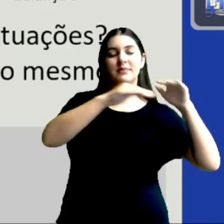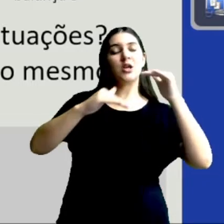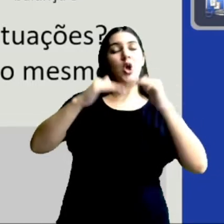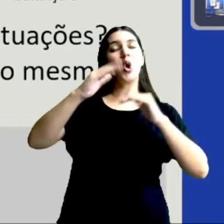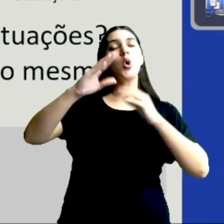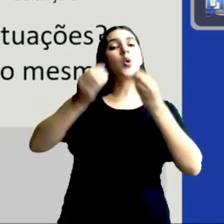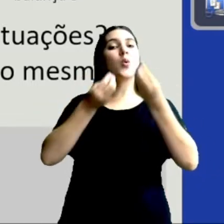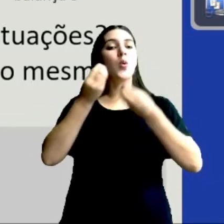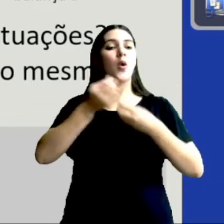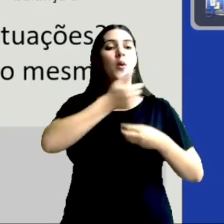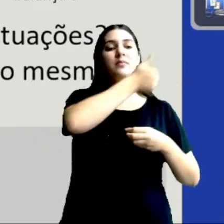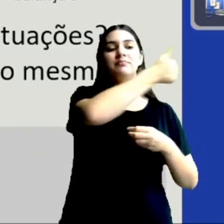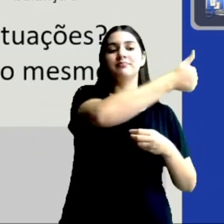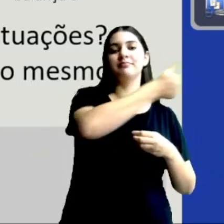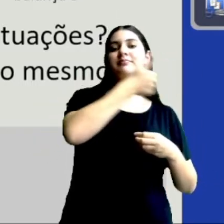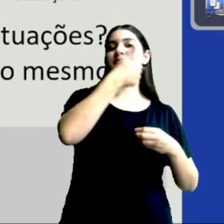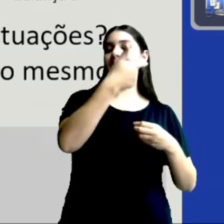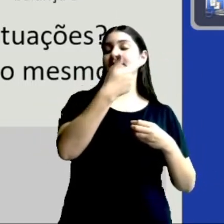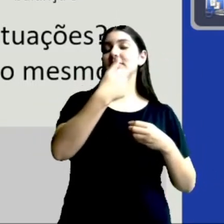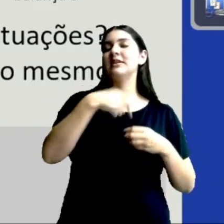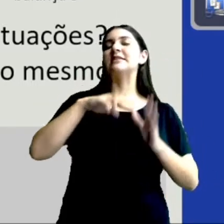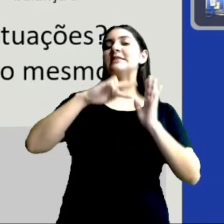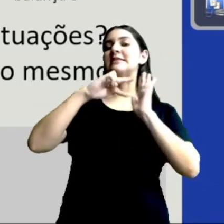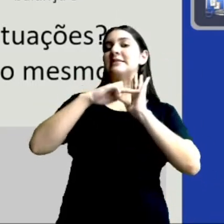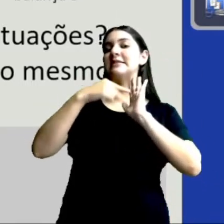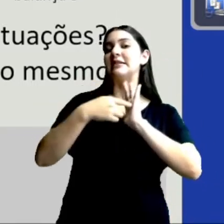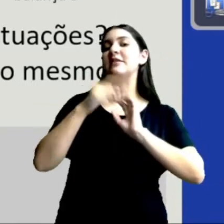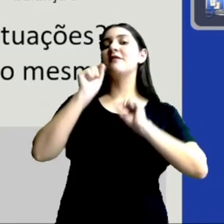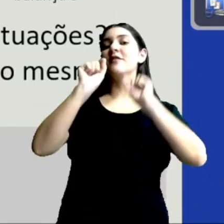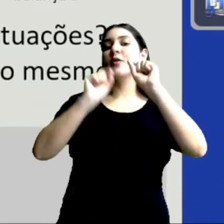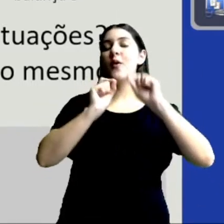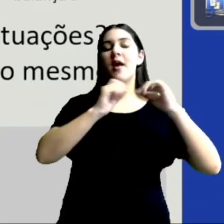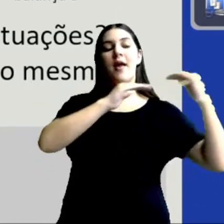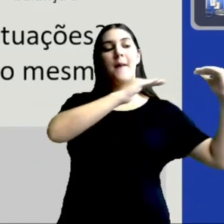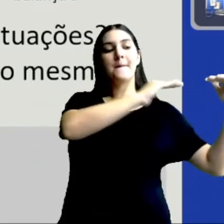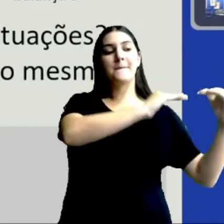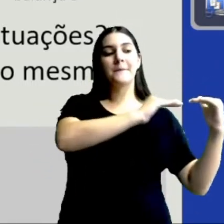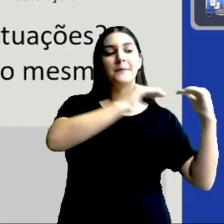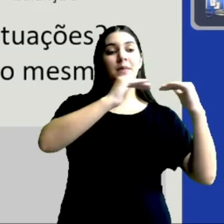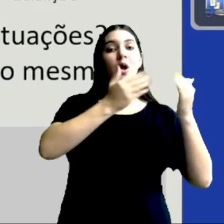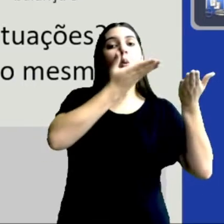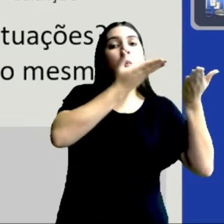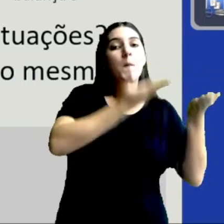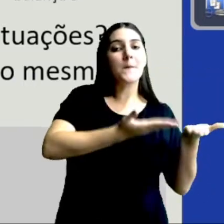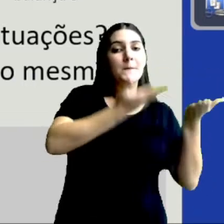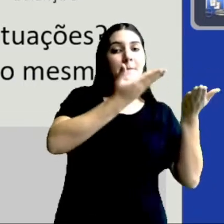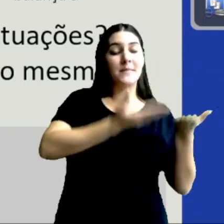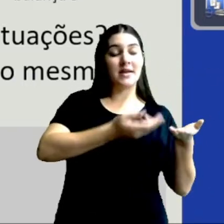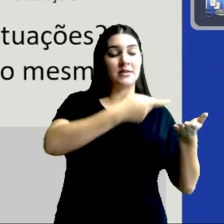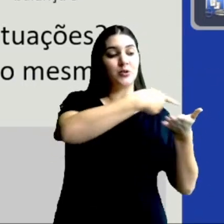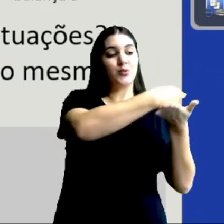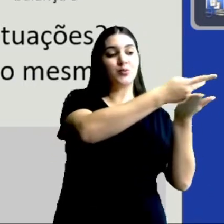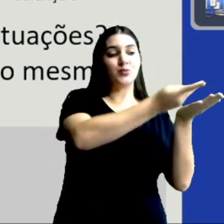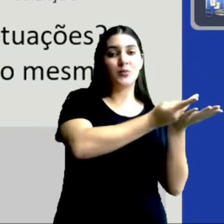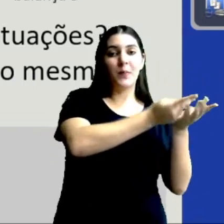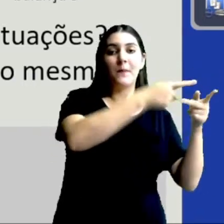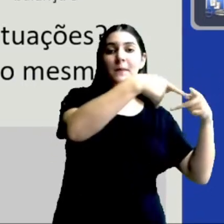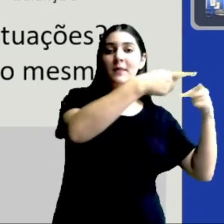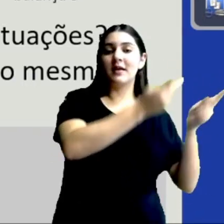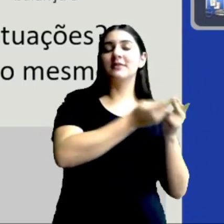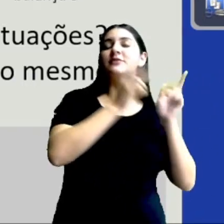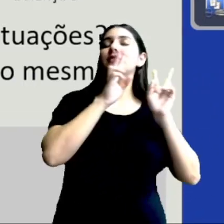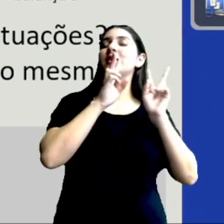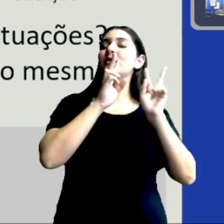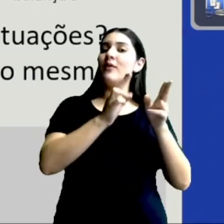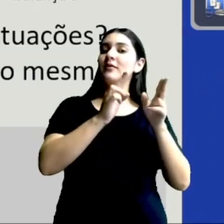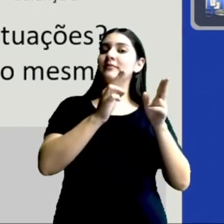2 primeiras, significa que o peso em um dos pratos é igual ao peso no outro. Então, as balanças 1 e 2